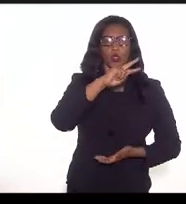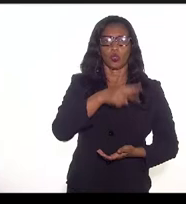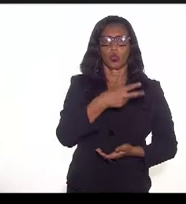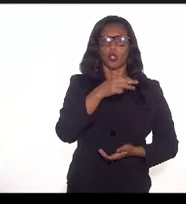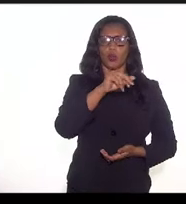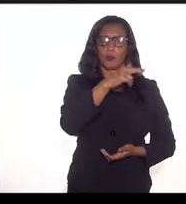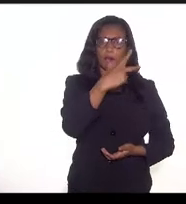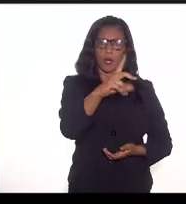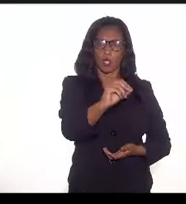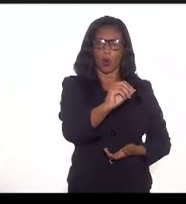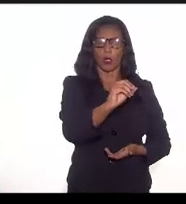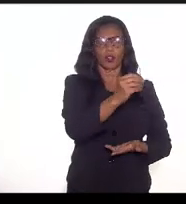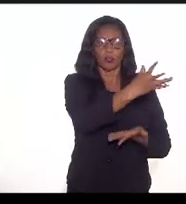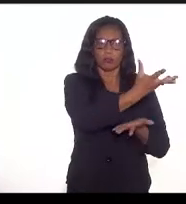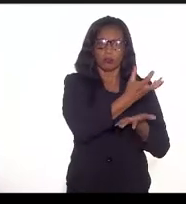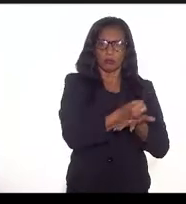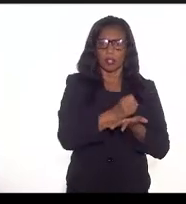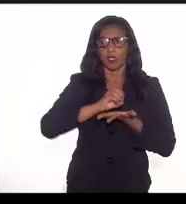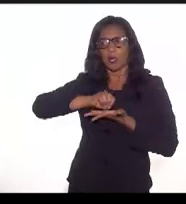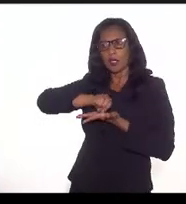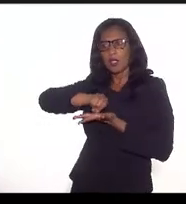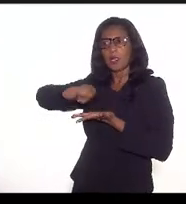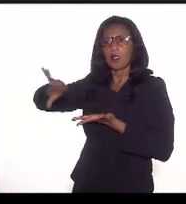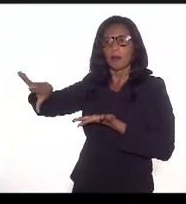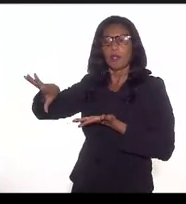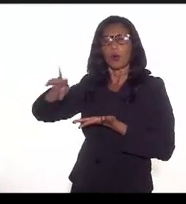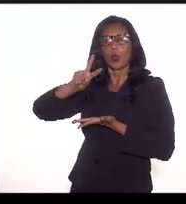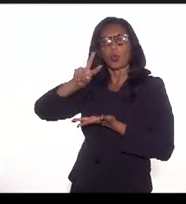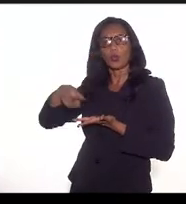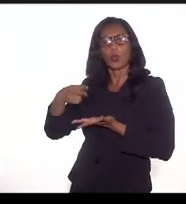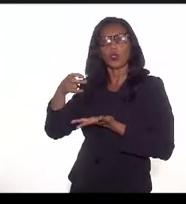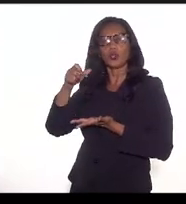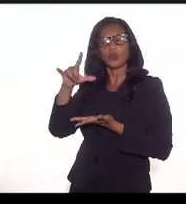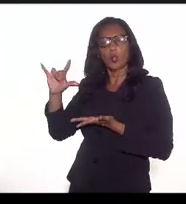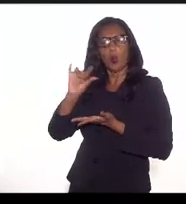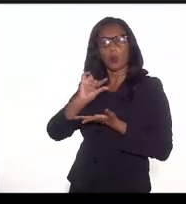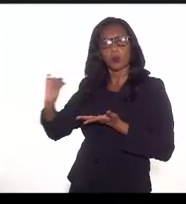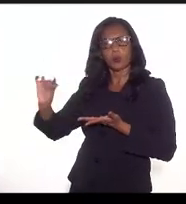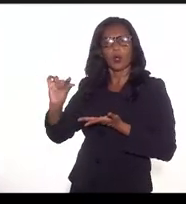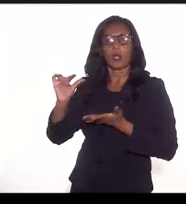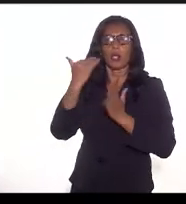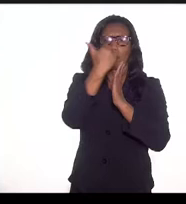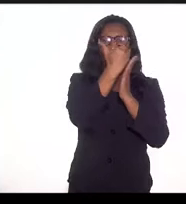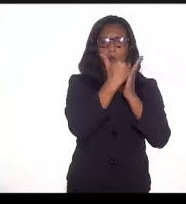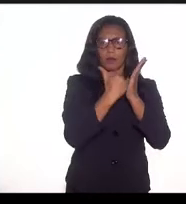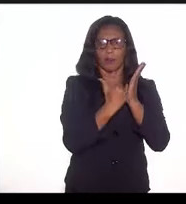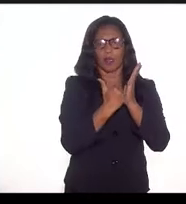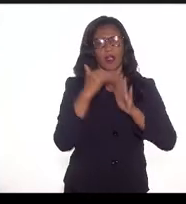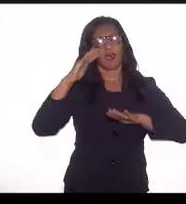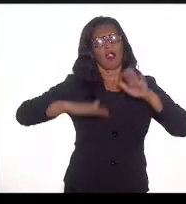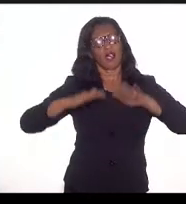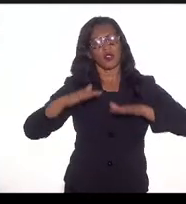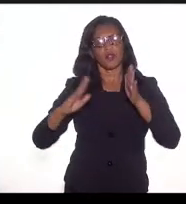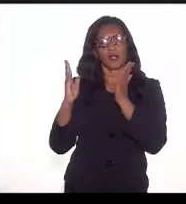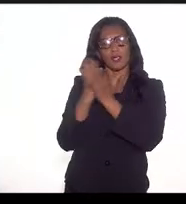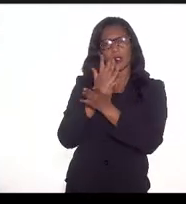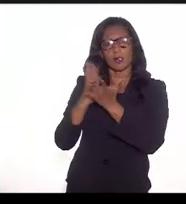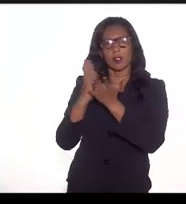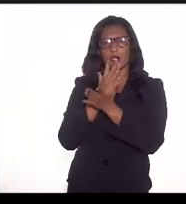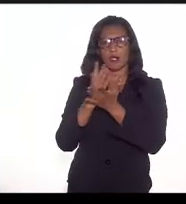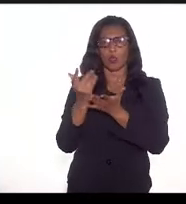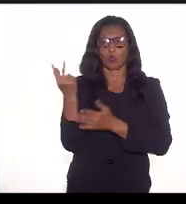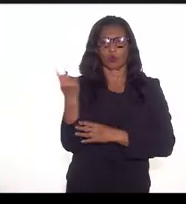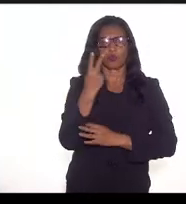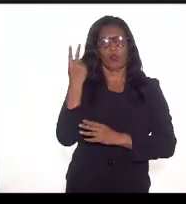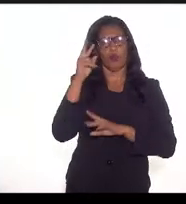e liberou 2.932.000. Essas diferenças é de acordo com o cronograma de liberações. Às vezes, algumas operações elas têm duas liberações,